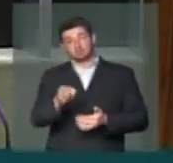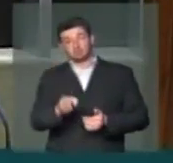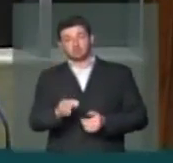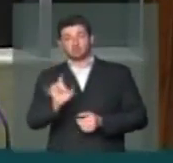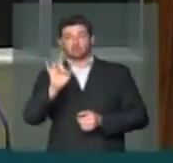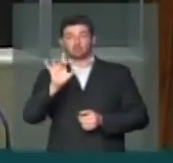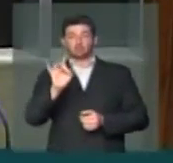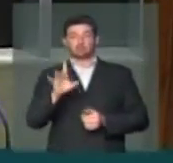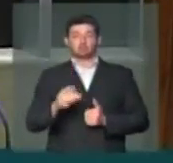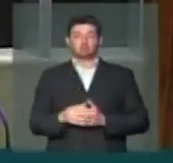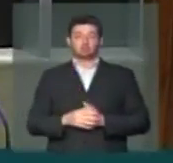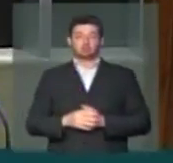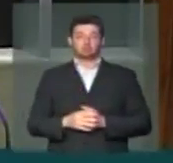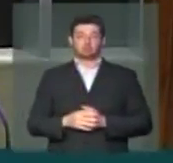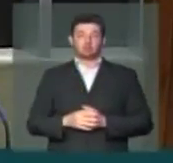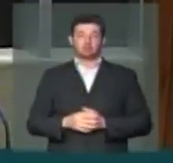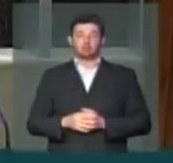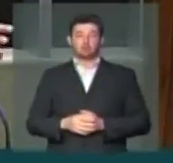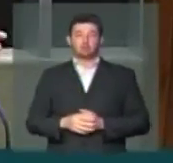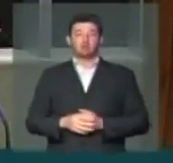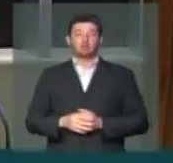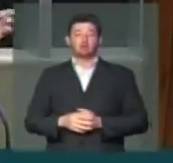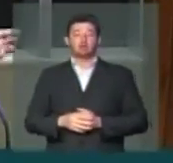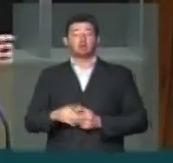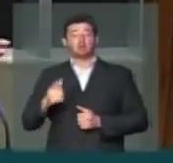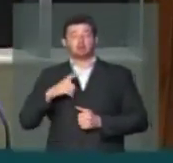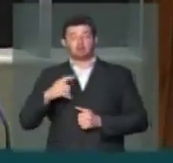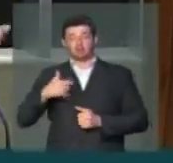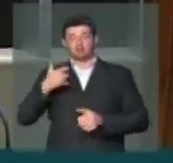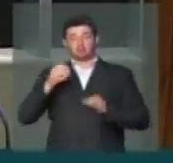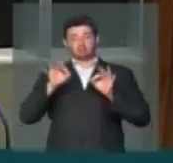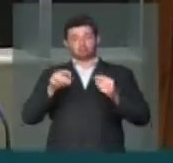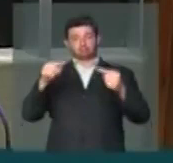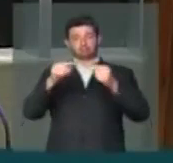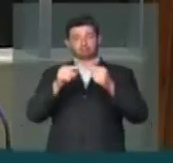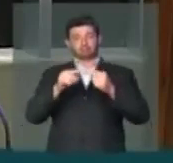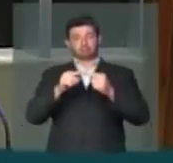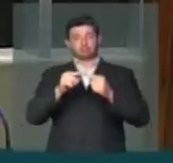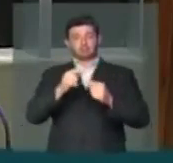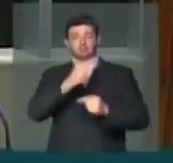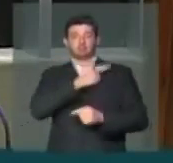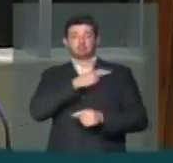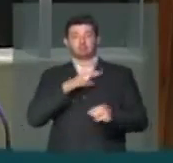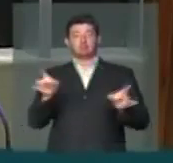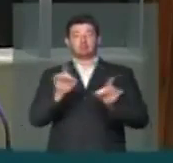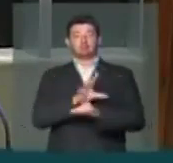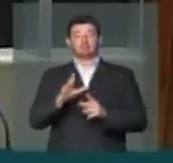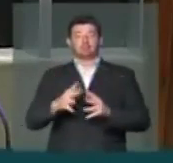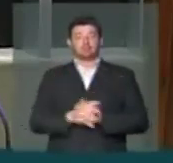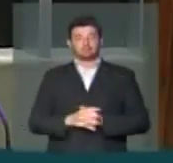54% apenas completam, na idade adequada, o ensino médio.